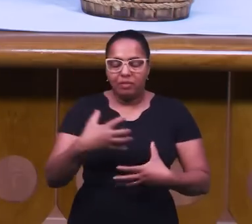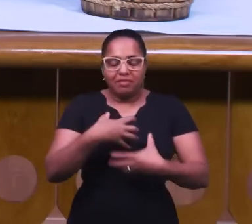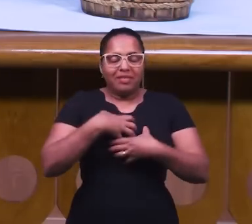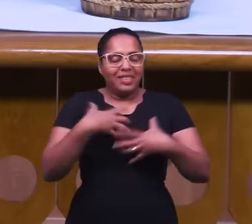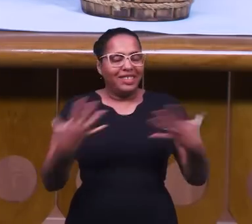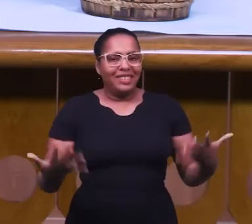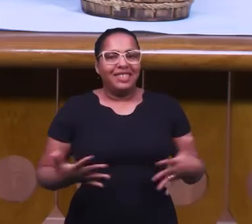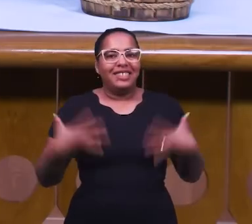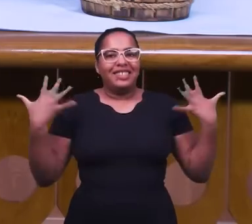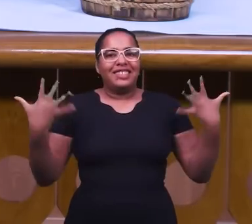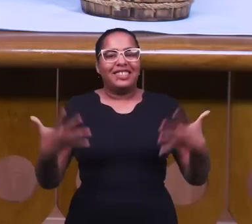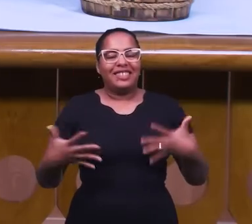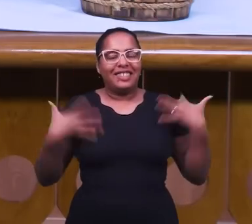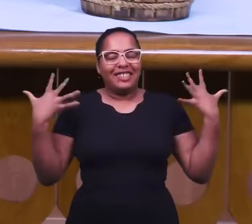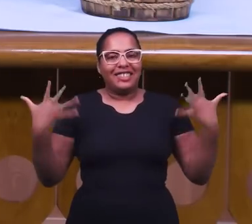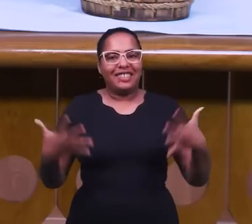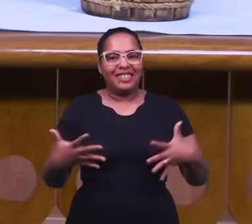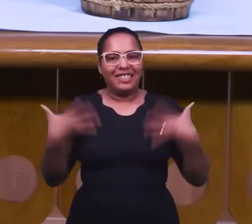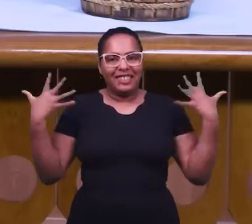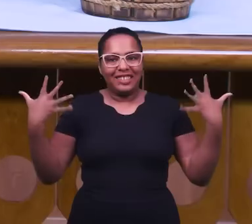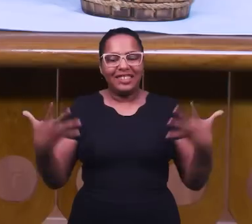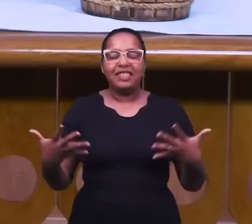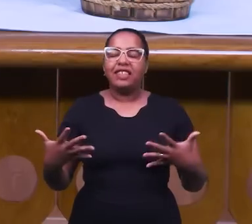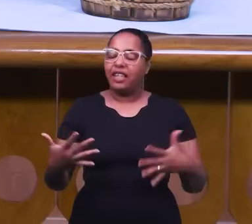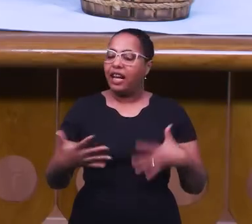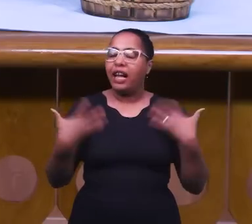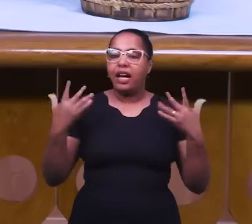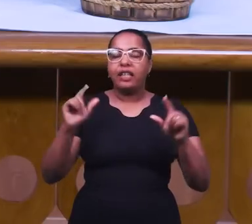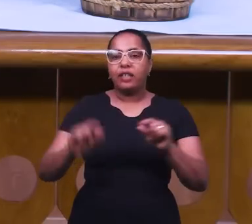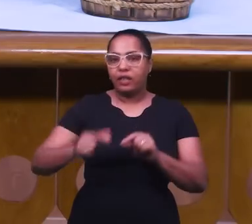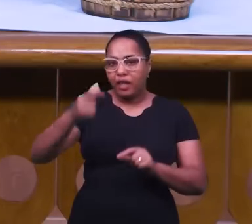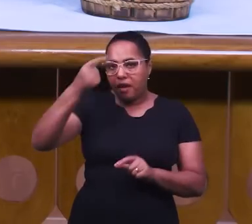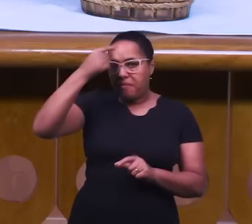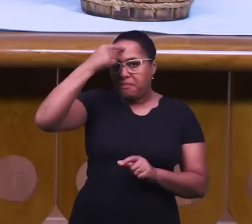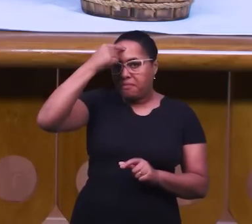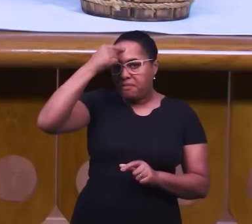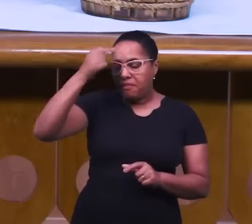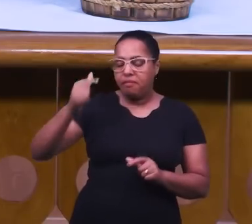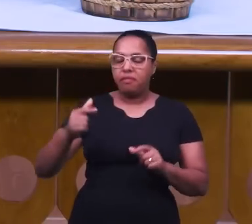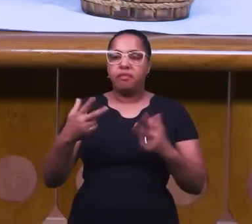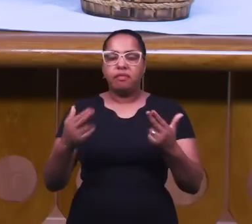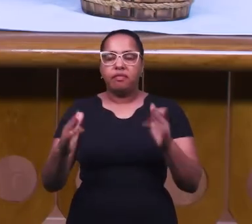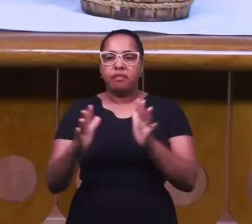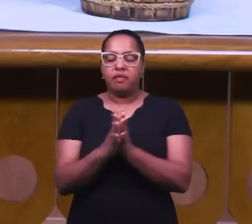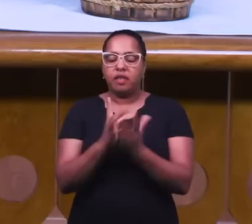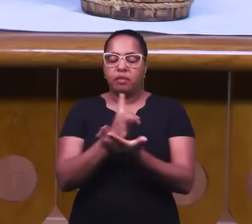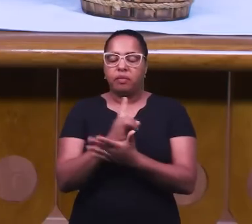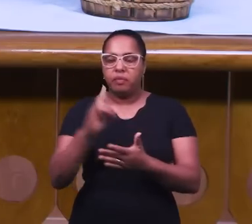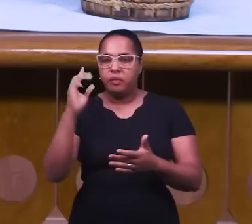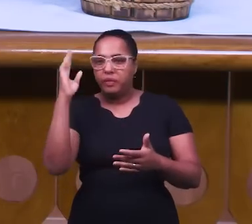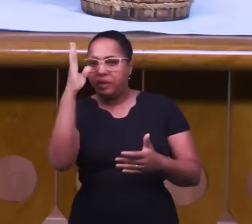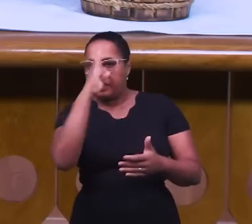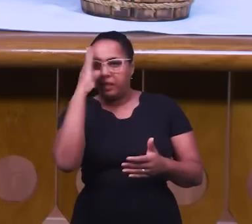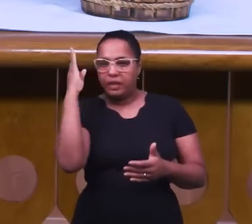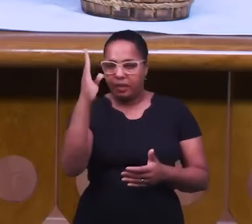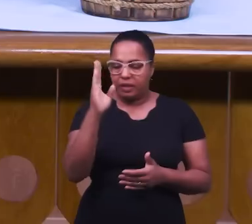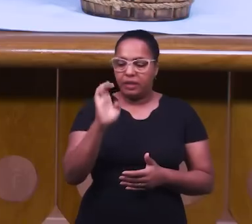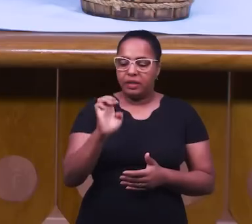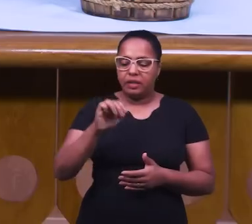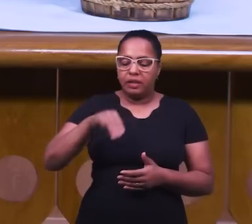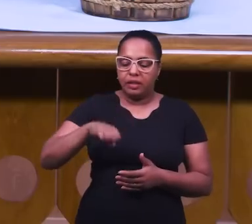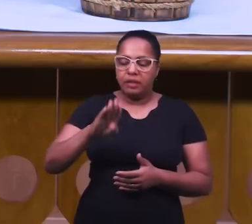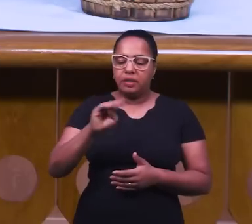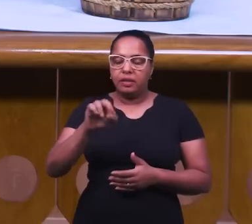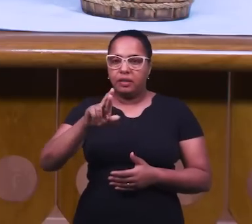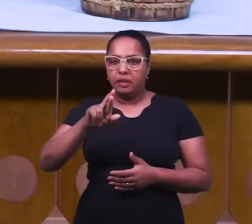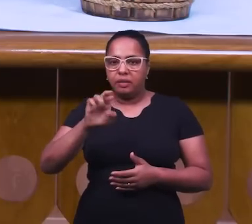ficam alegres. Essa alegria é conhecida comumente com a palavra embriaguez. Mas